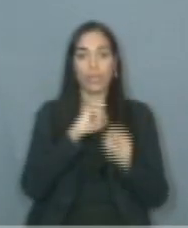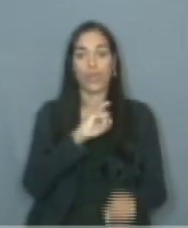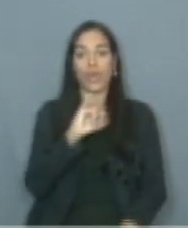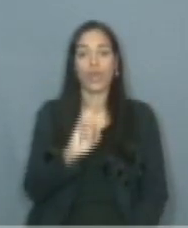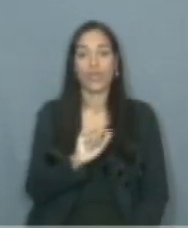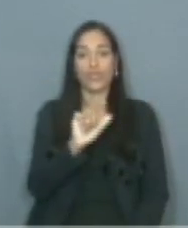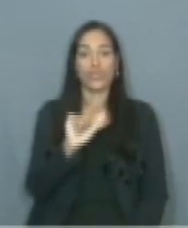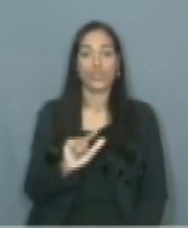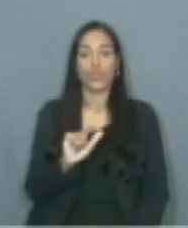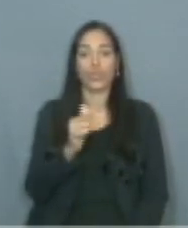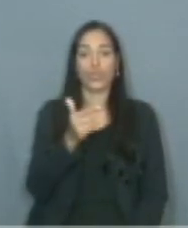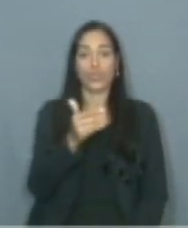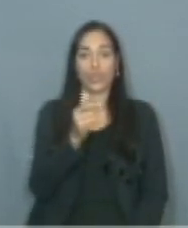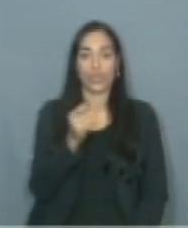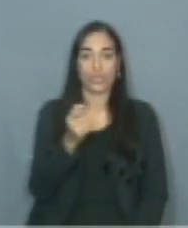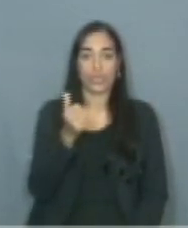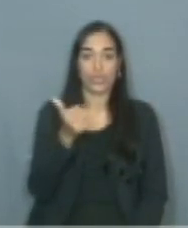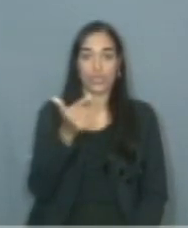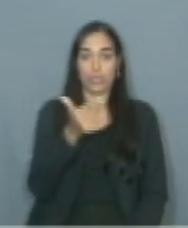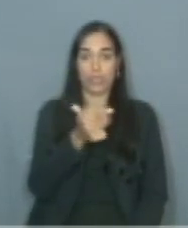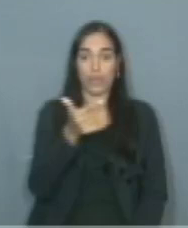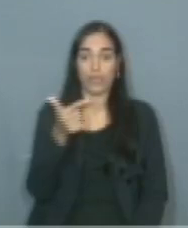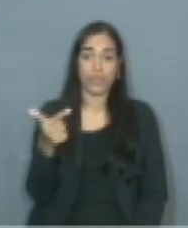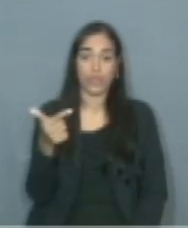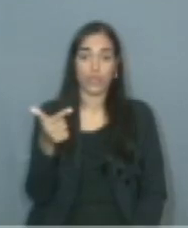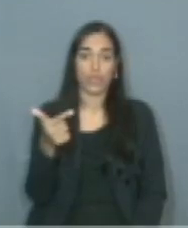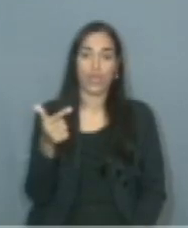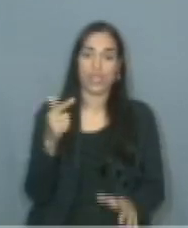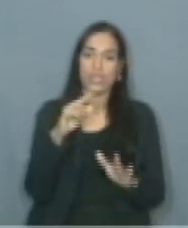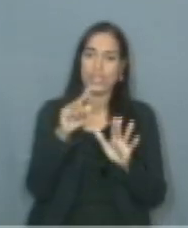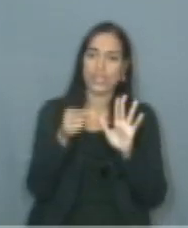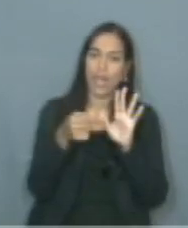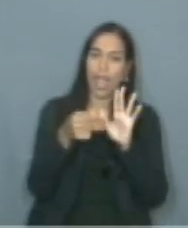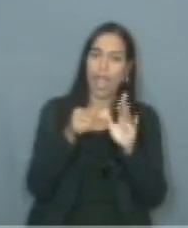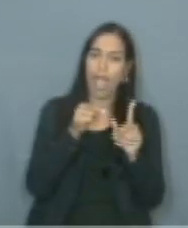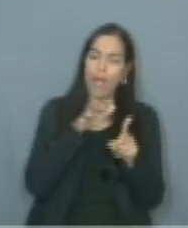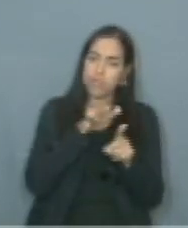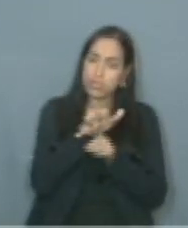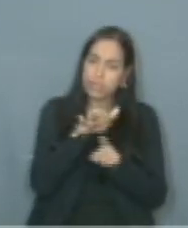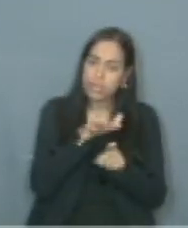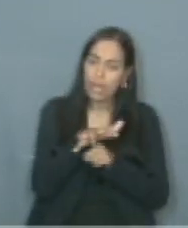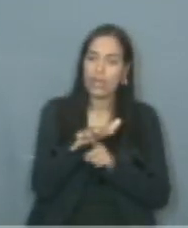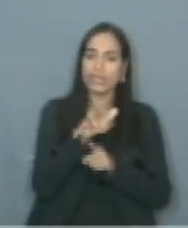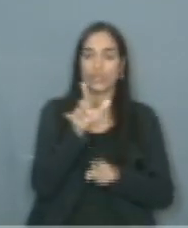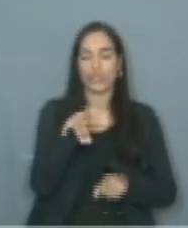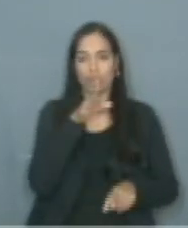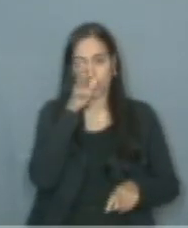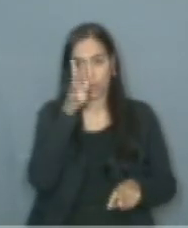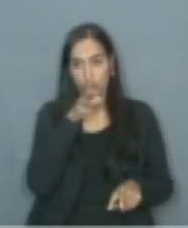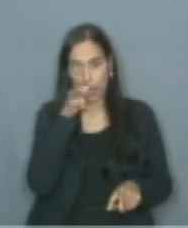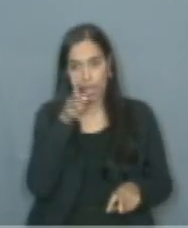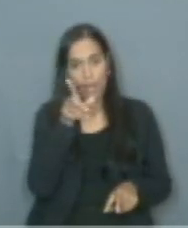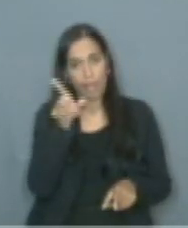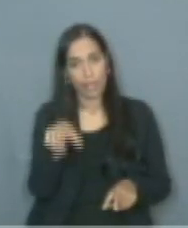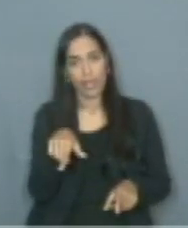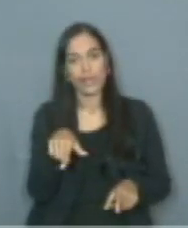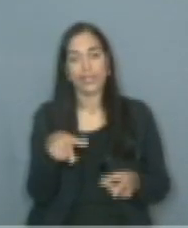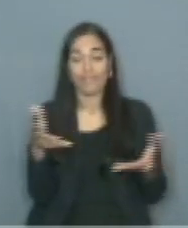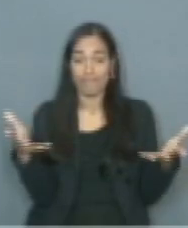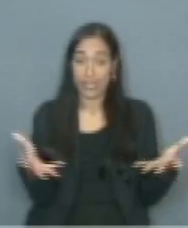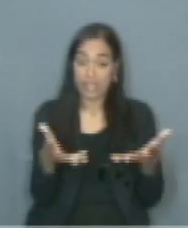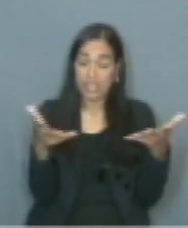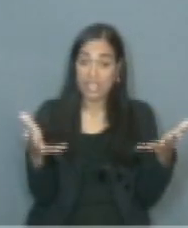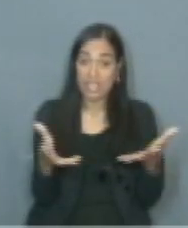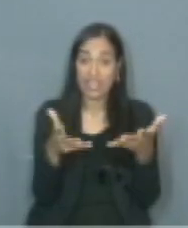julho de 2022, acusando Jair Bolsonaro de incitação ao